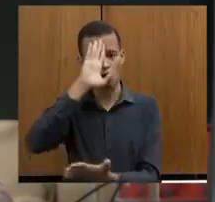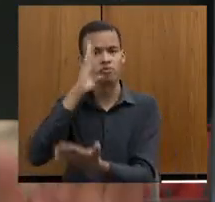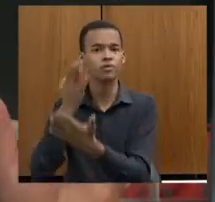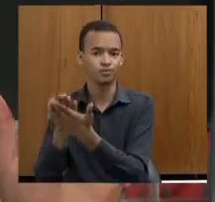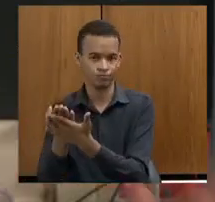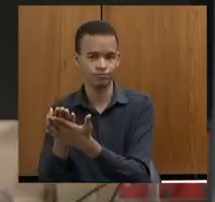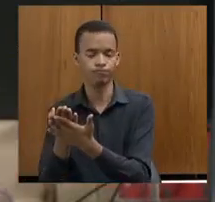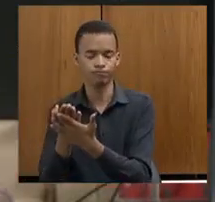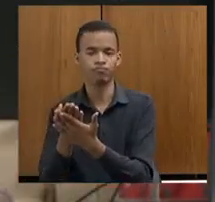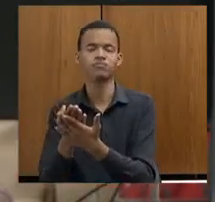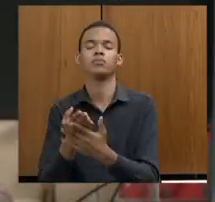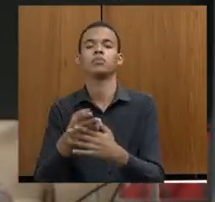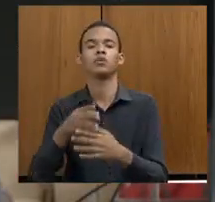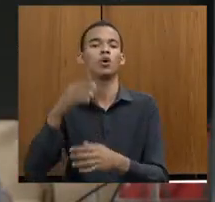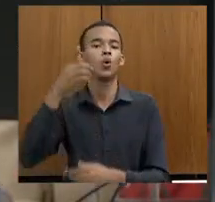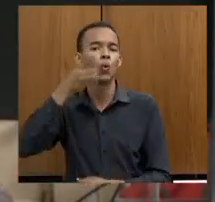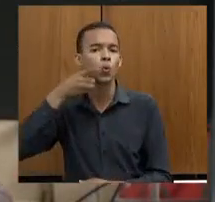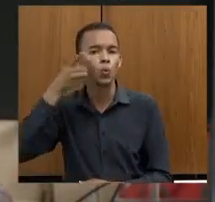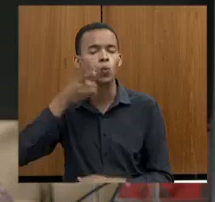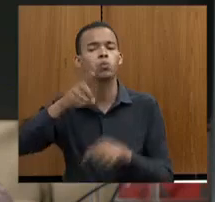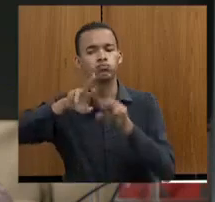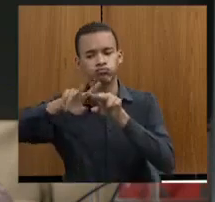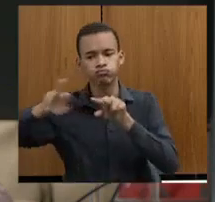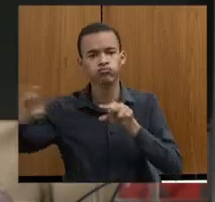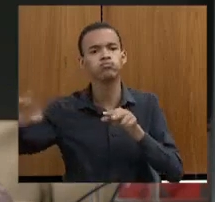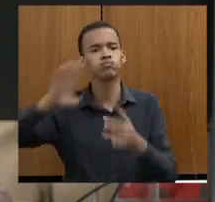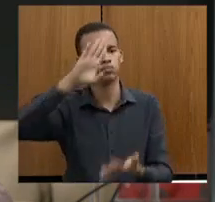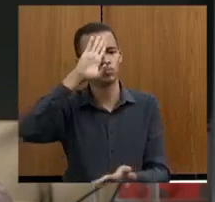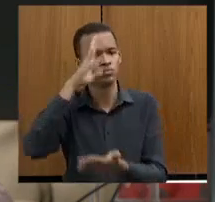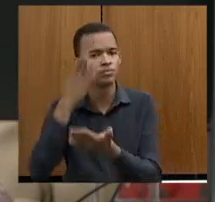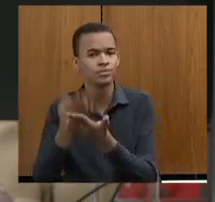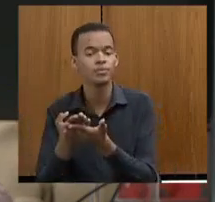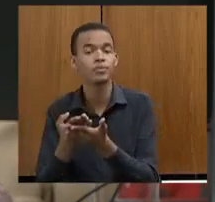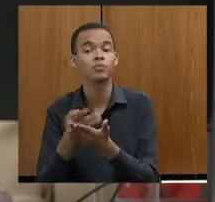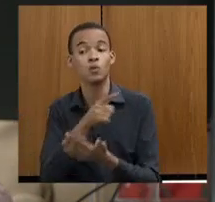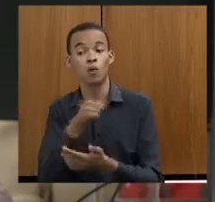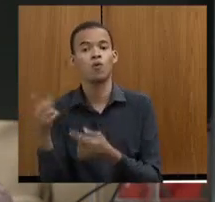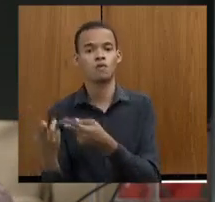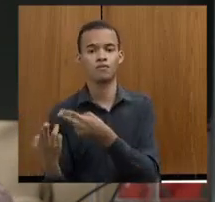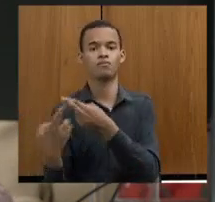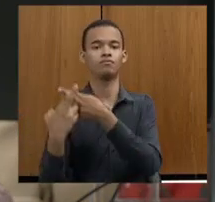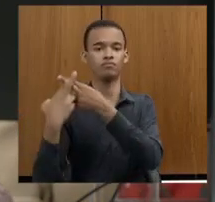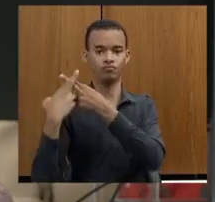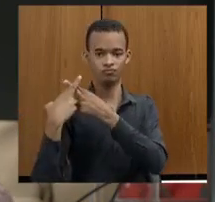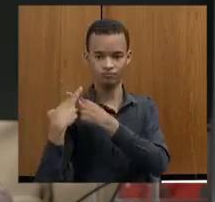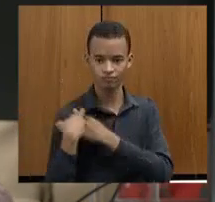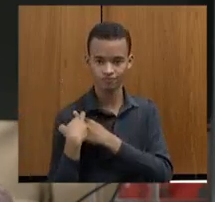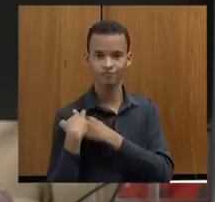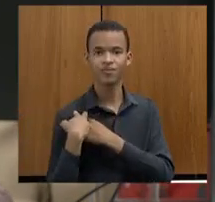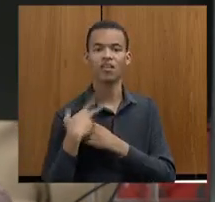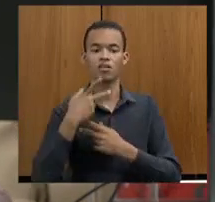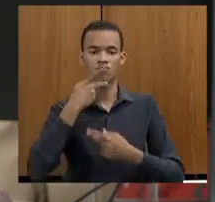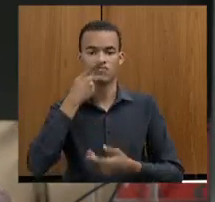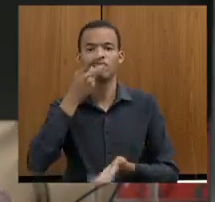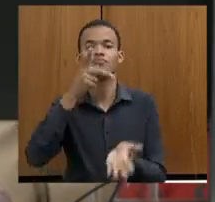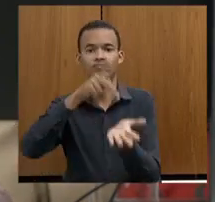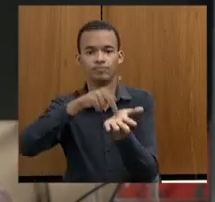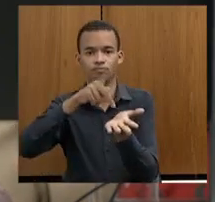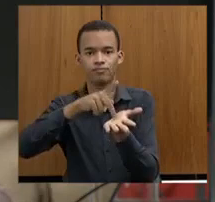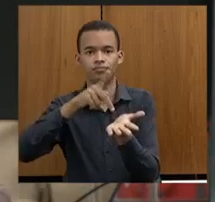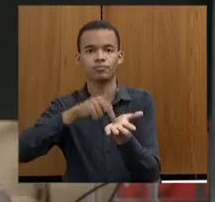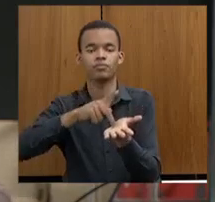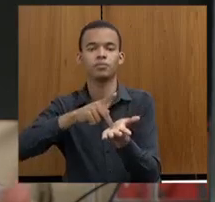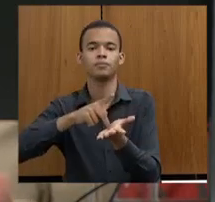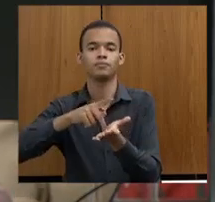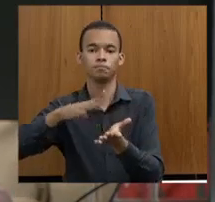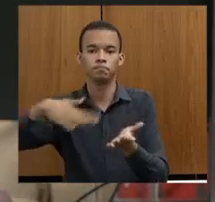como Nobre Deputado laços Dias temos que ter responsabilidades nós temos que falar a verdade para o povo Mineiro